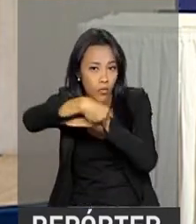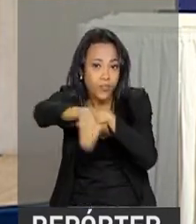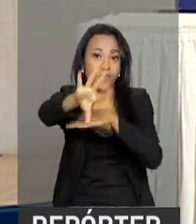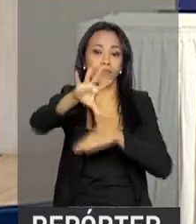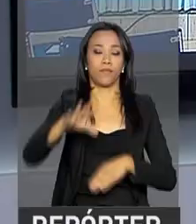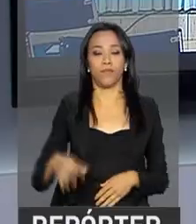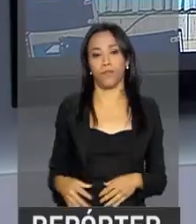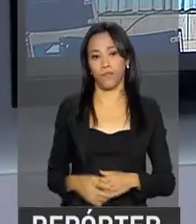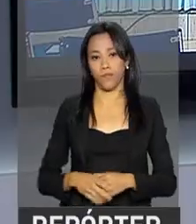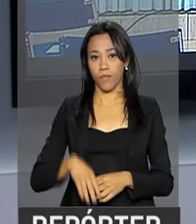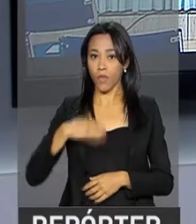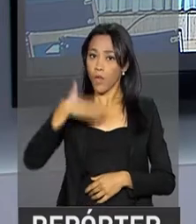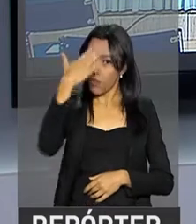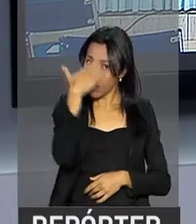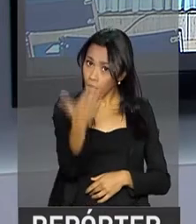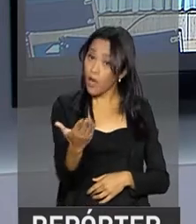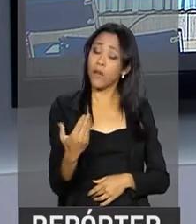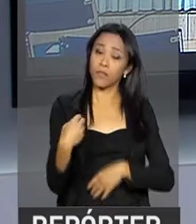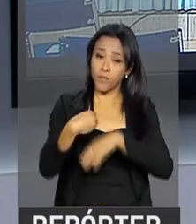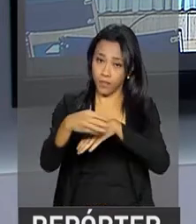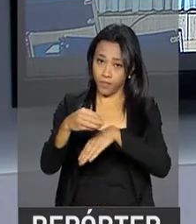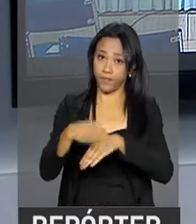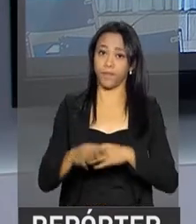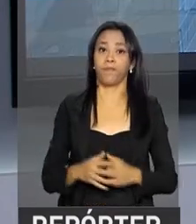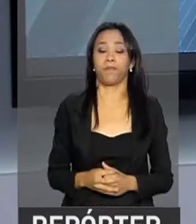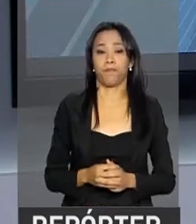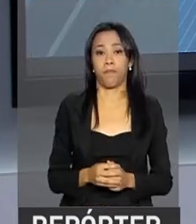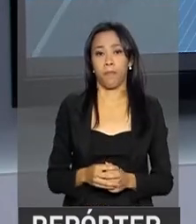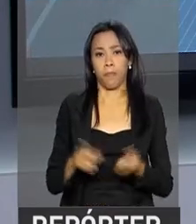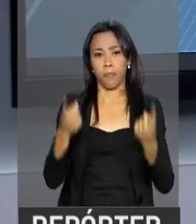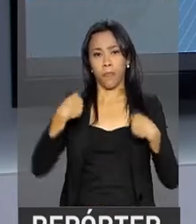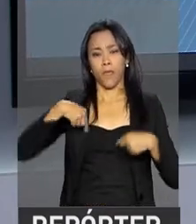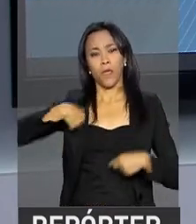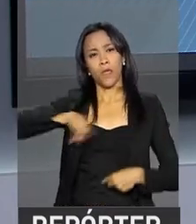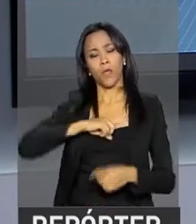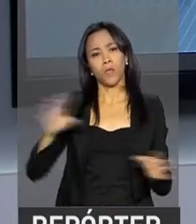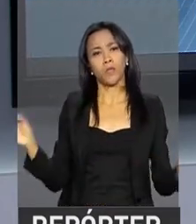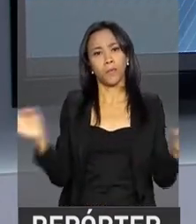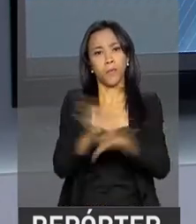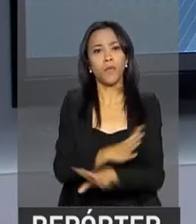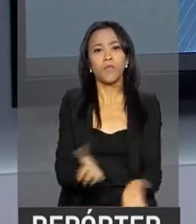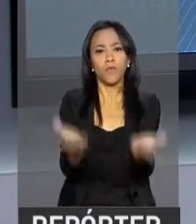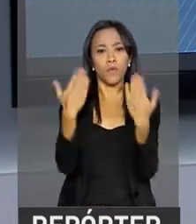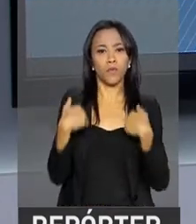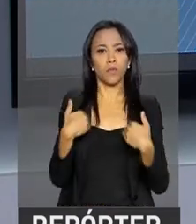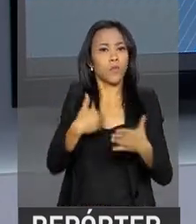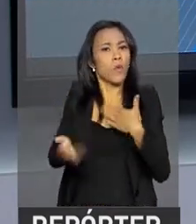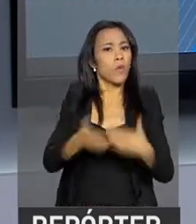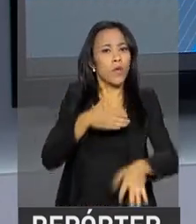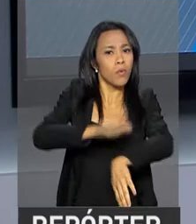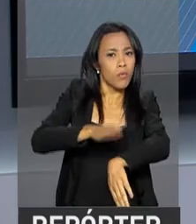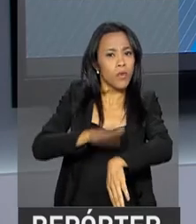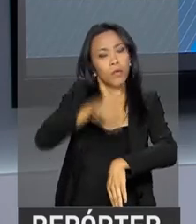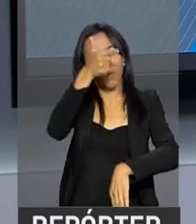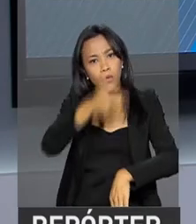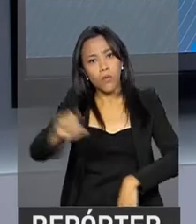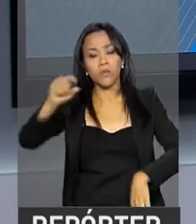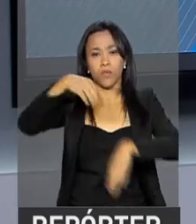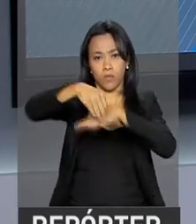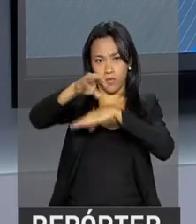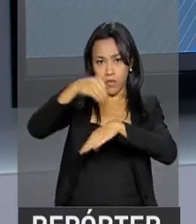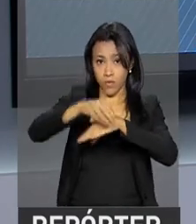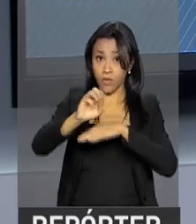carol obrigada pelas informações ba3 e nós ficamos por aqui voltamos a qualquer momento com outras